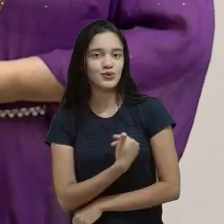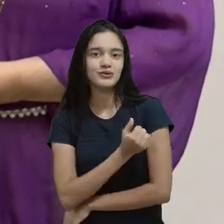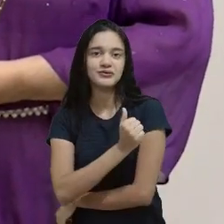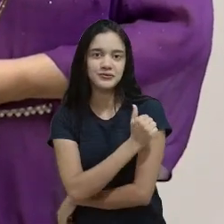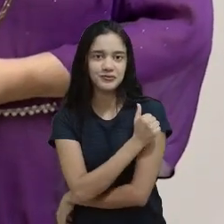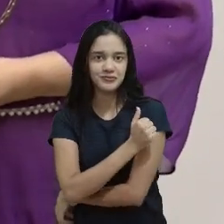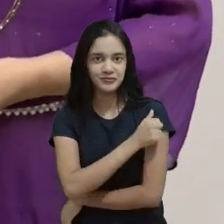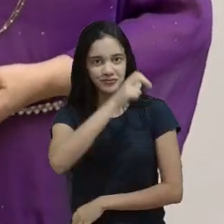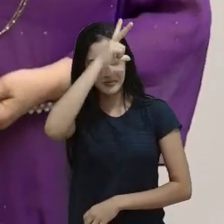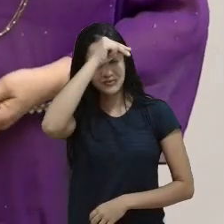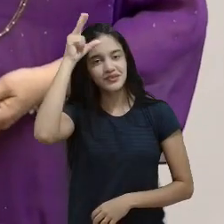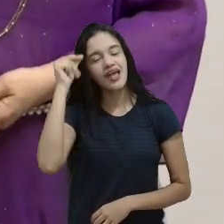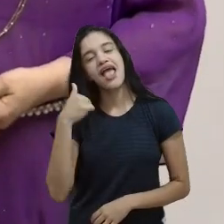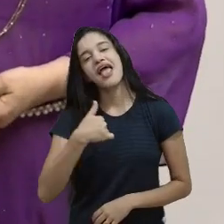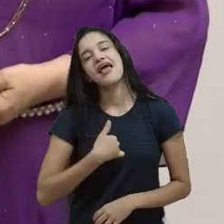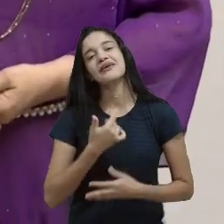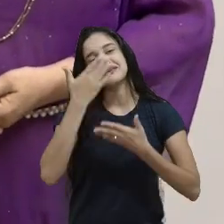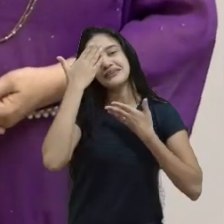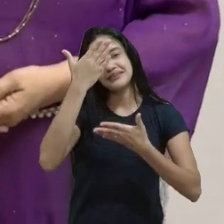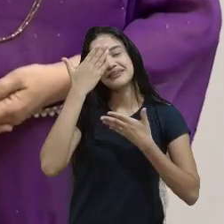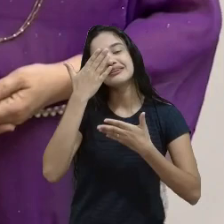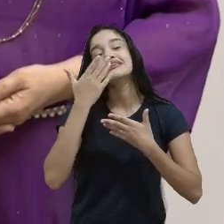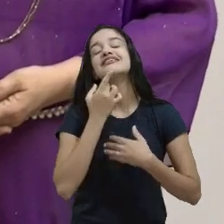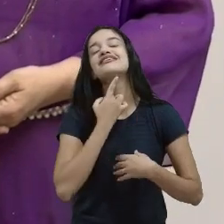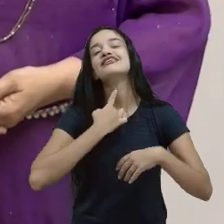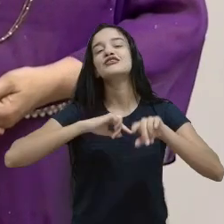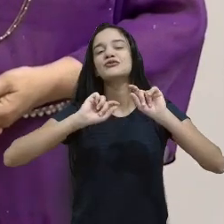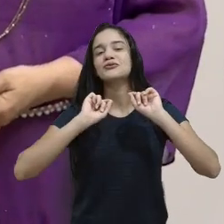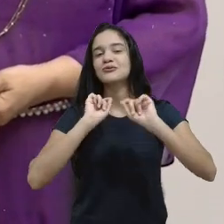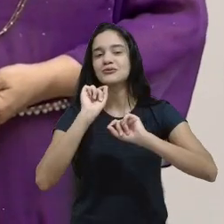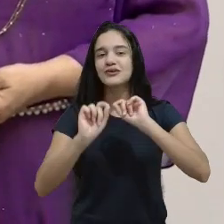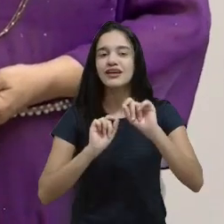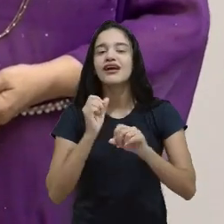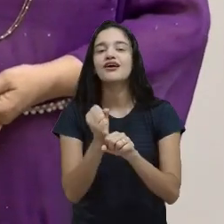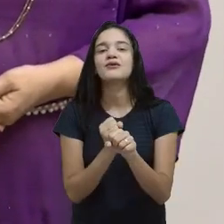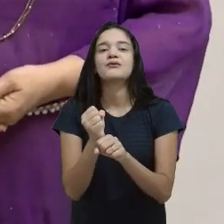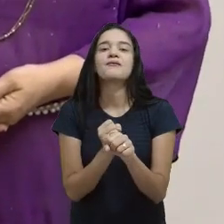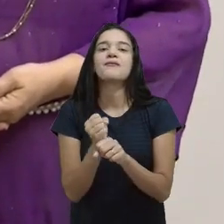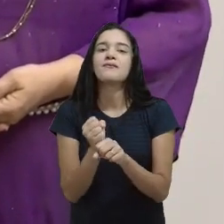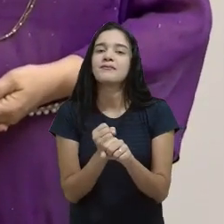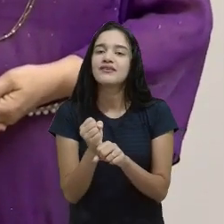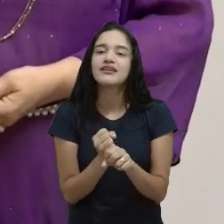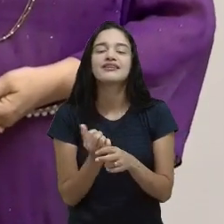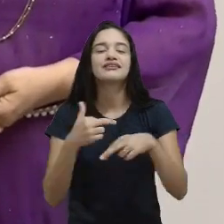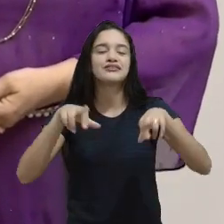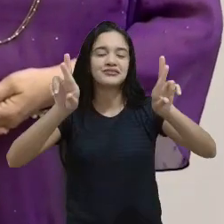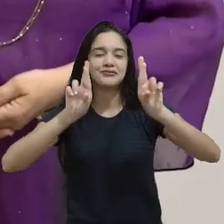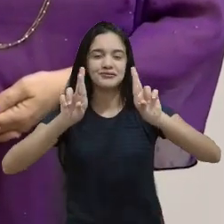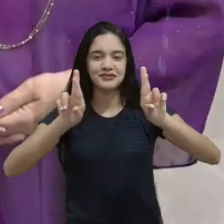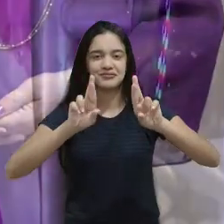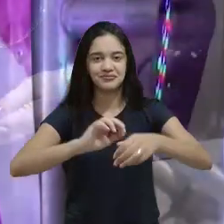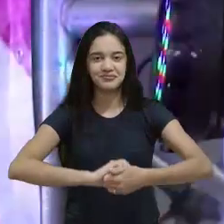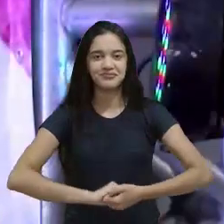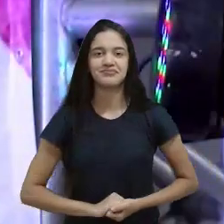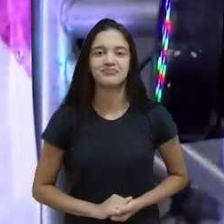da nossa rede. Eu que agradeço e desejo realmente um 2023 molhado de esperança. Eu